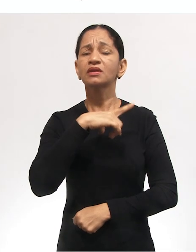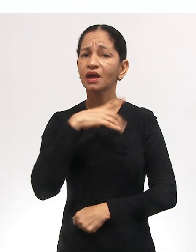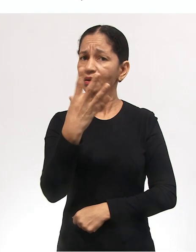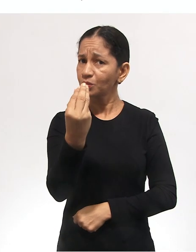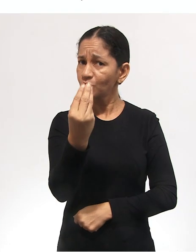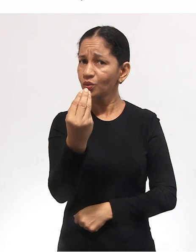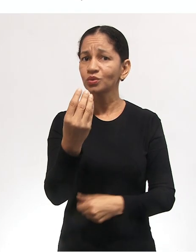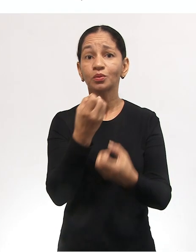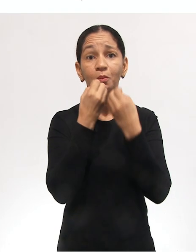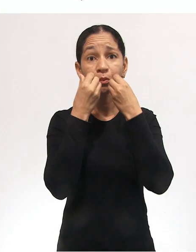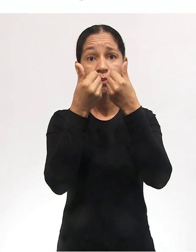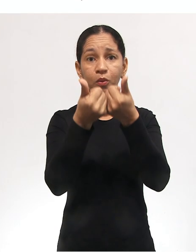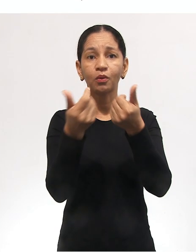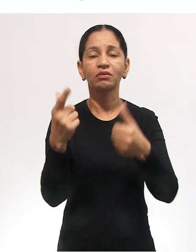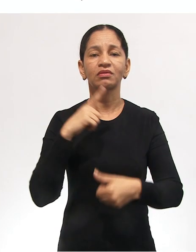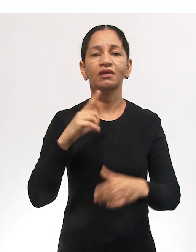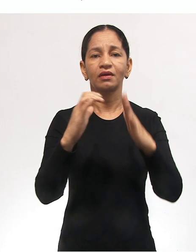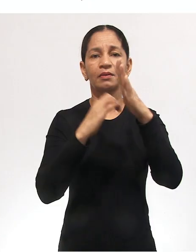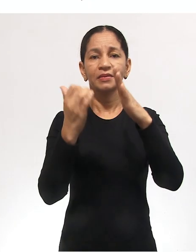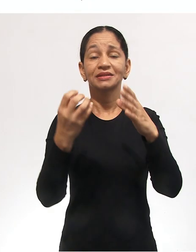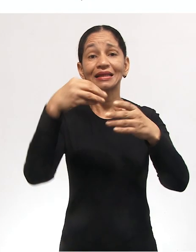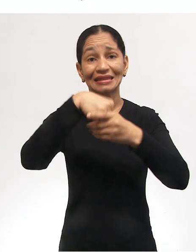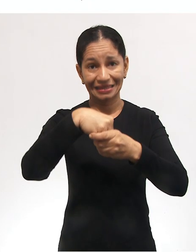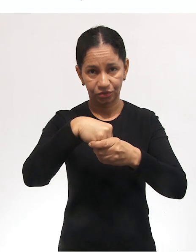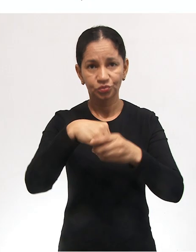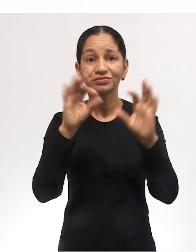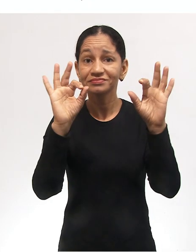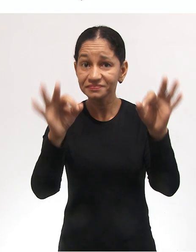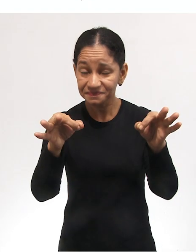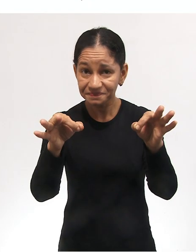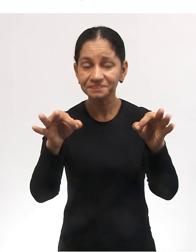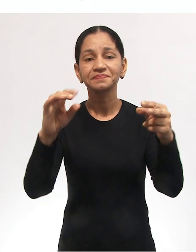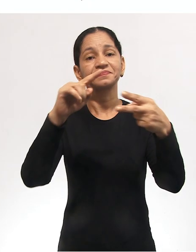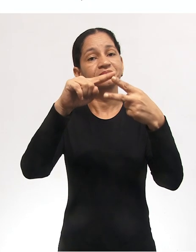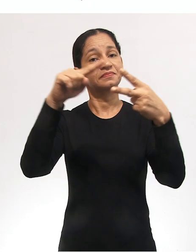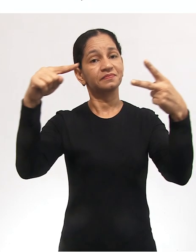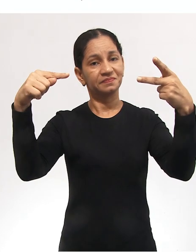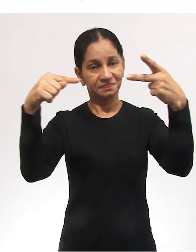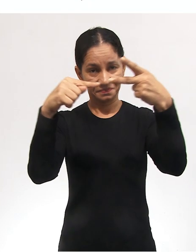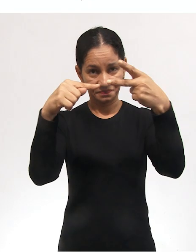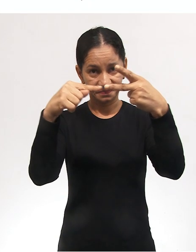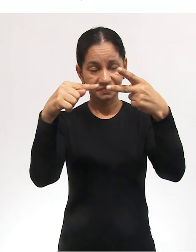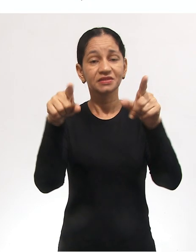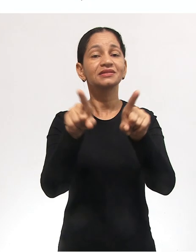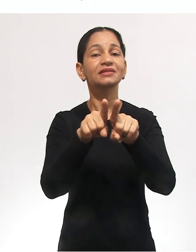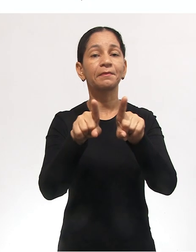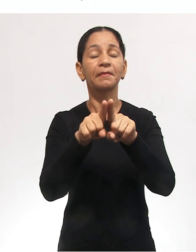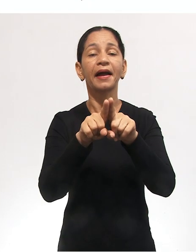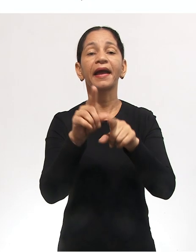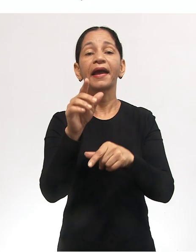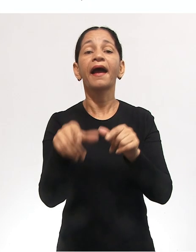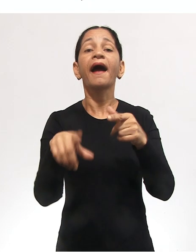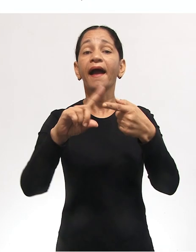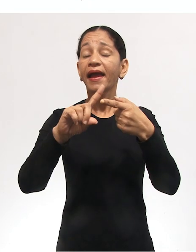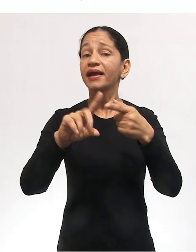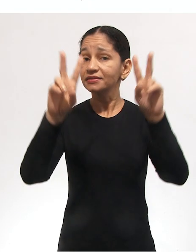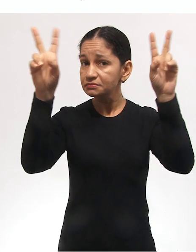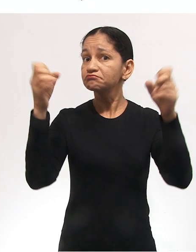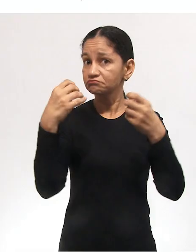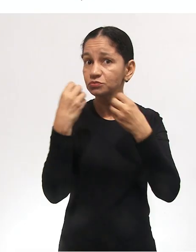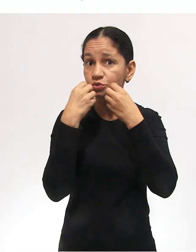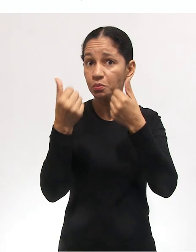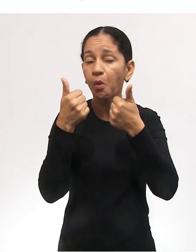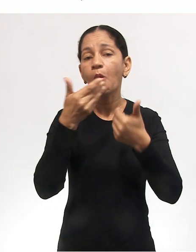lá. Além da ergonomia, desses ajustes, desse design, né, dos equipamentos ali